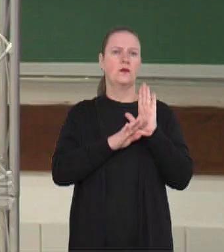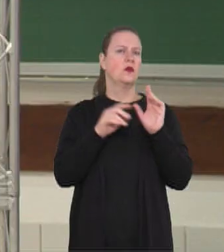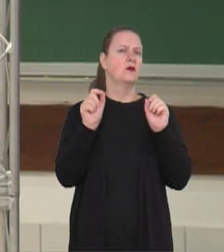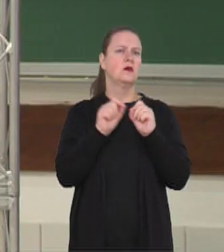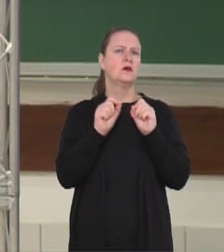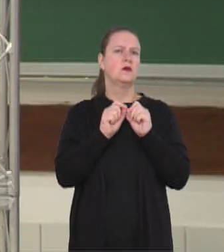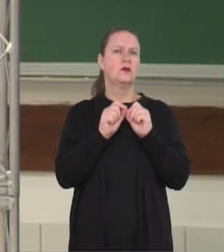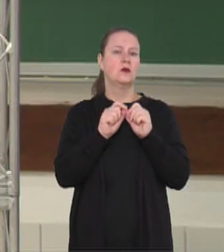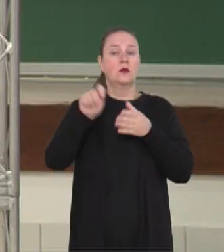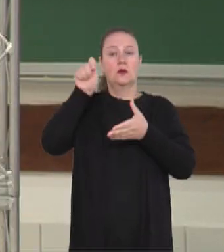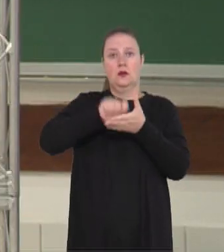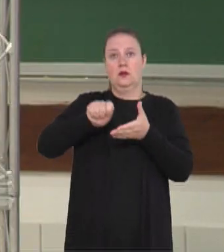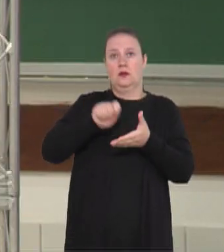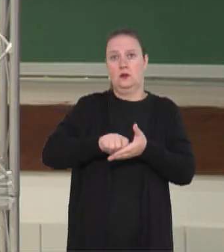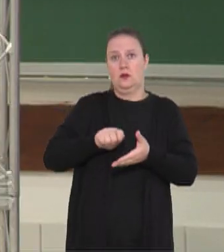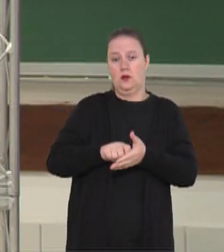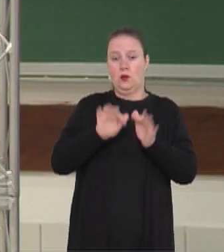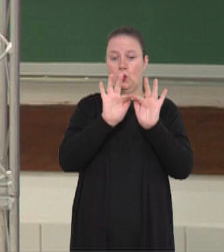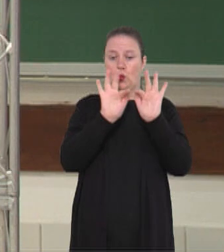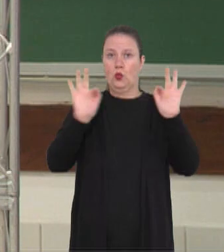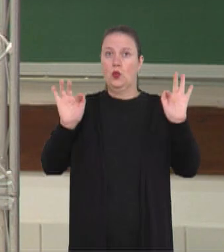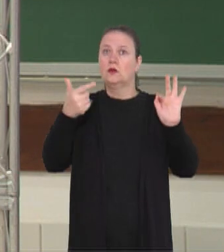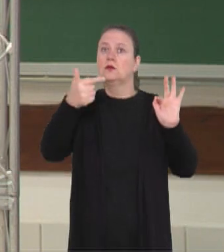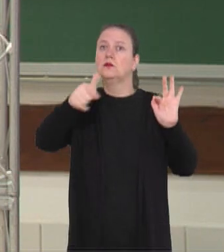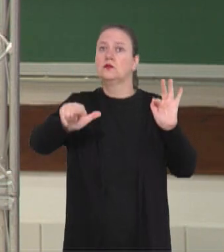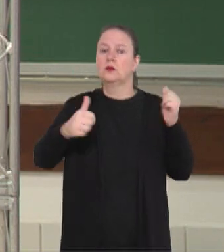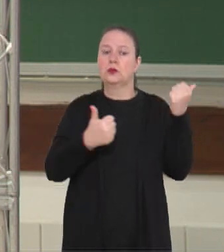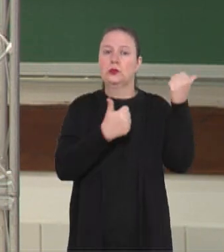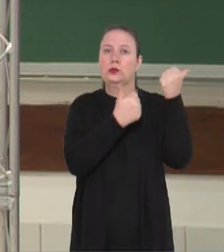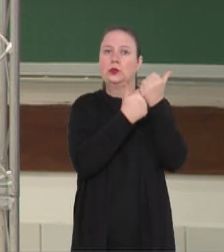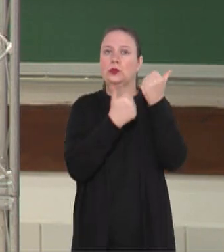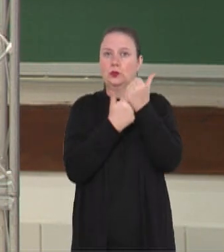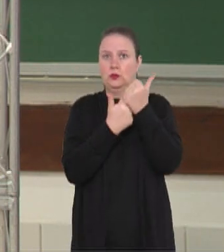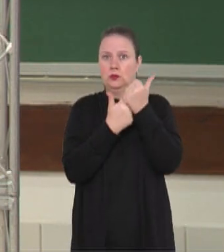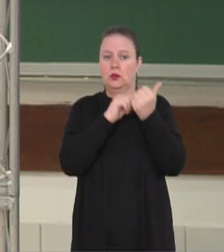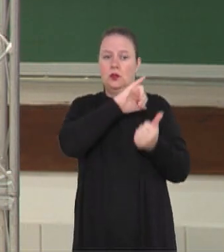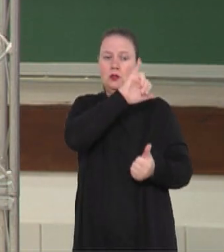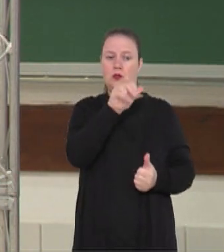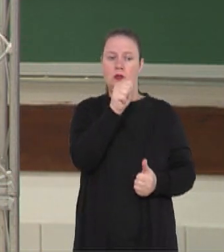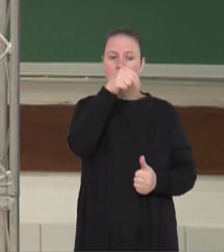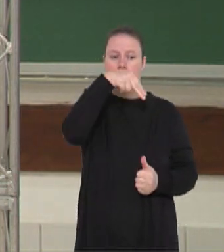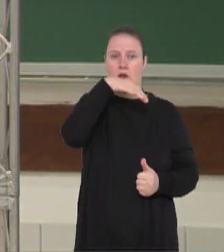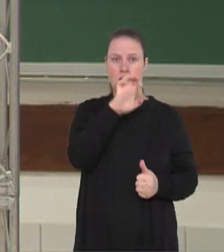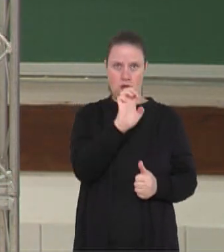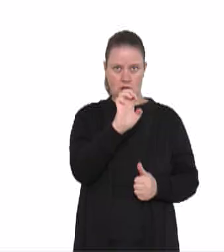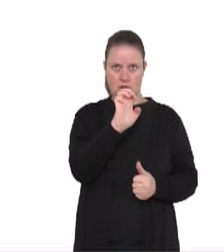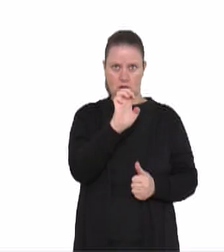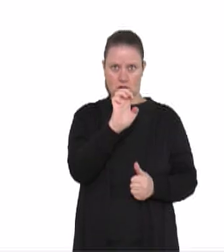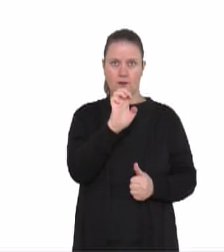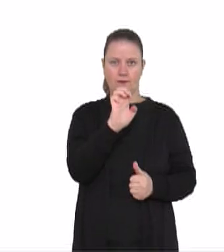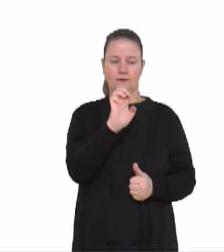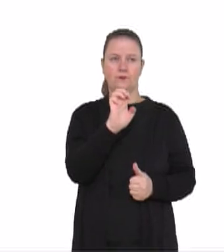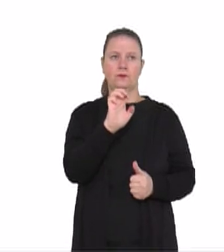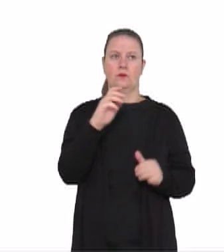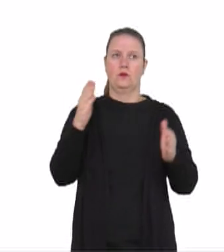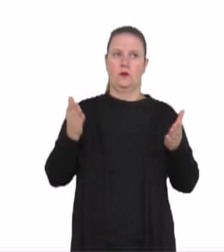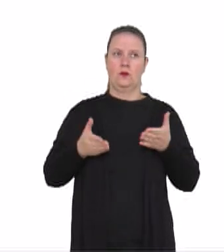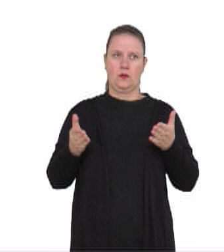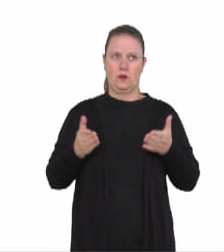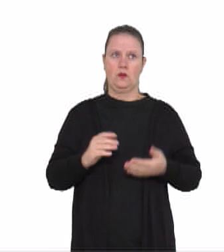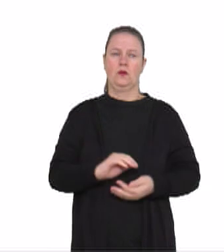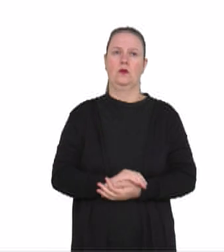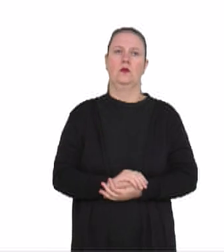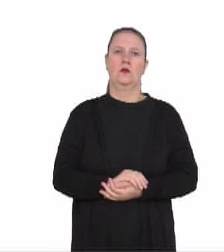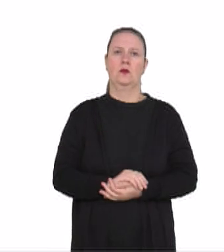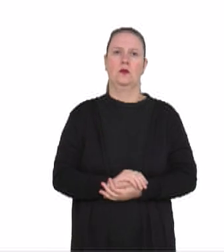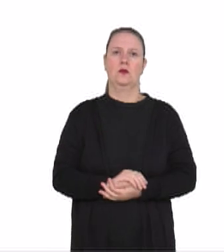que reescrever a frase substituindo a Jane pela pessoa apropriada. A frase diz assim, Jane